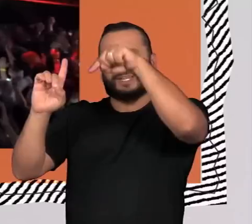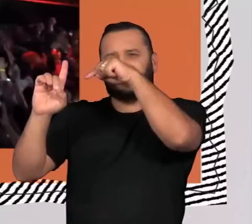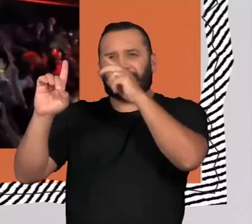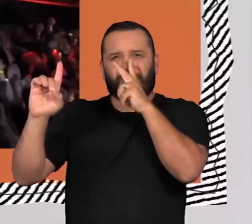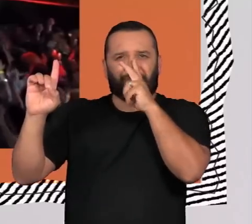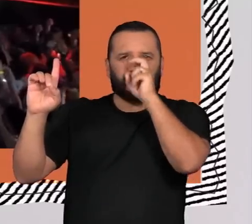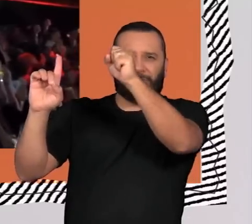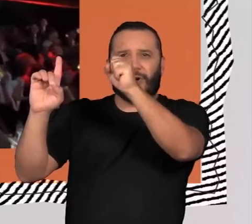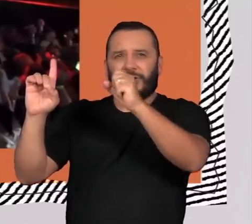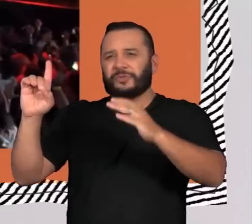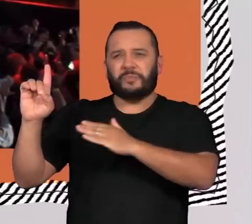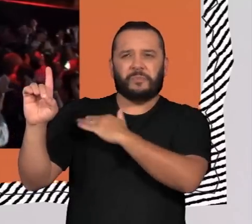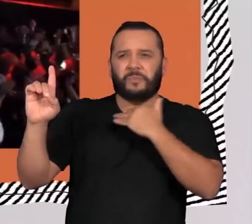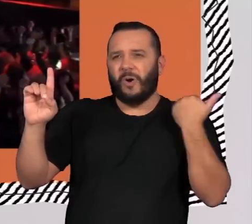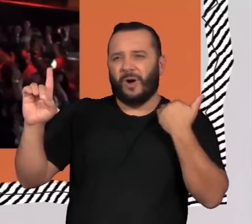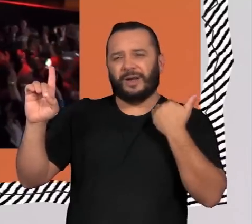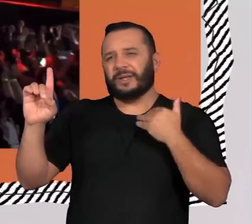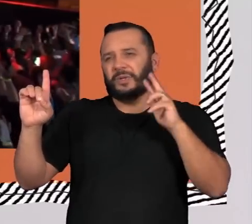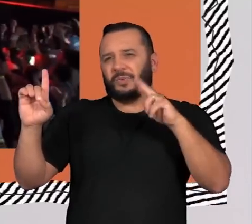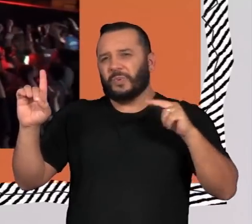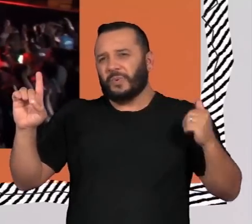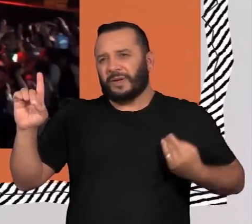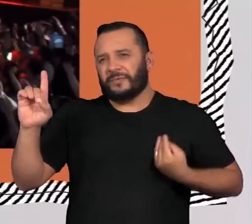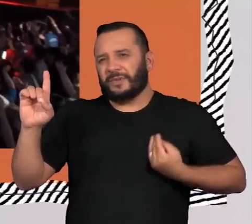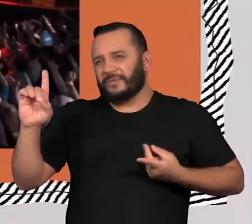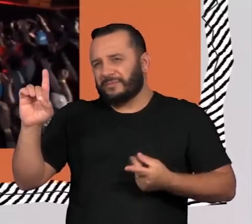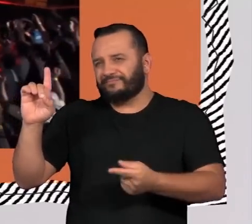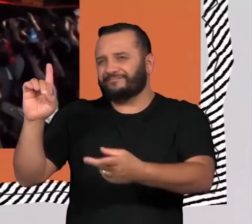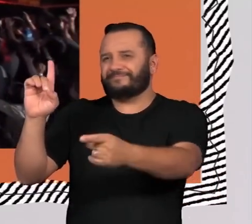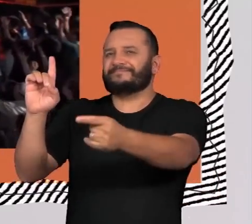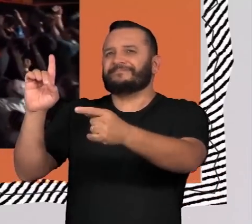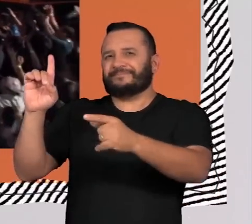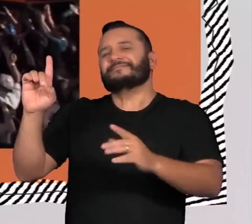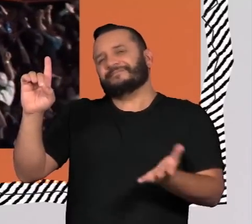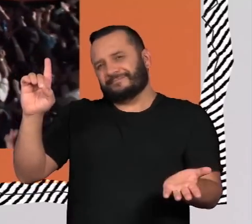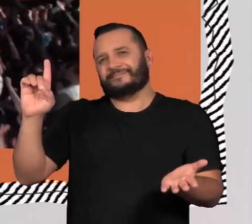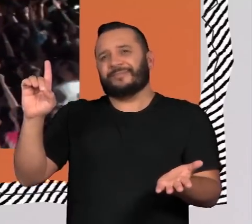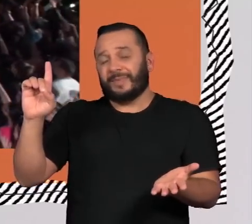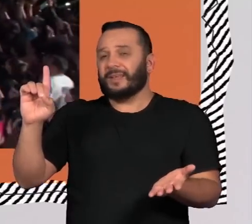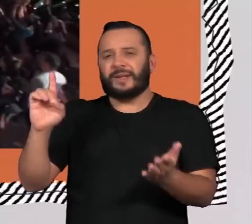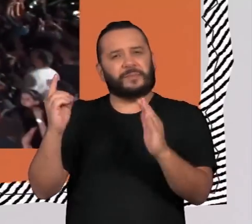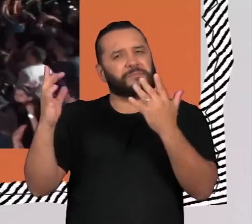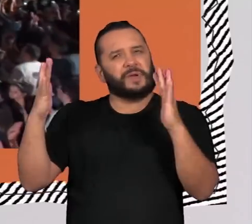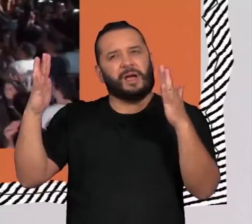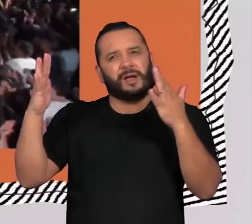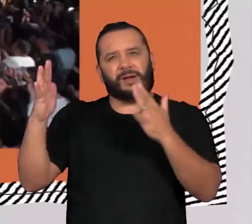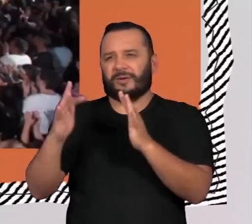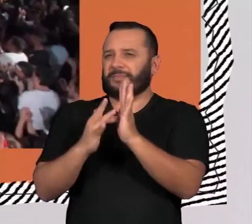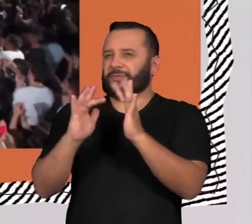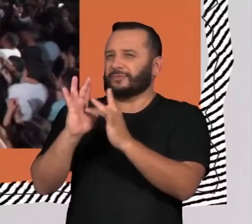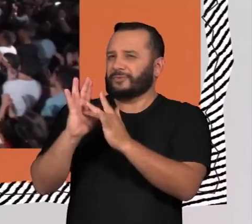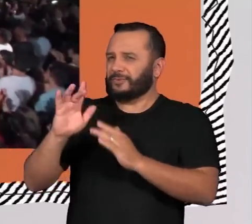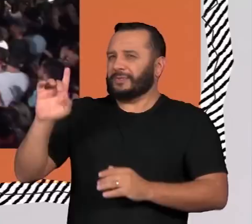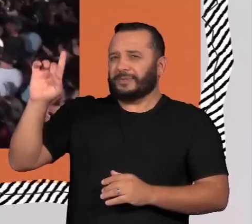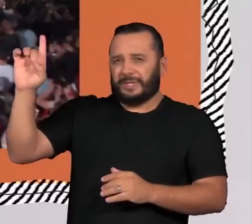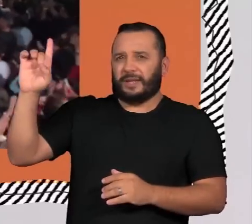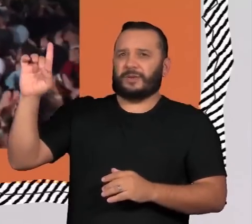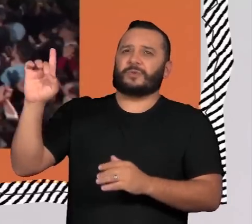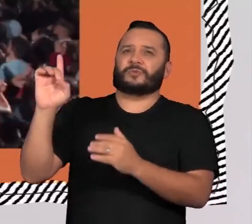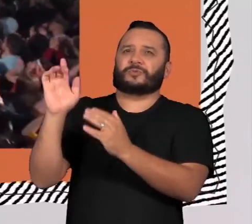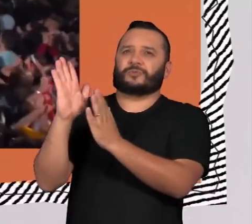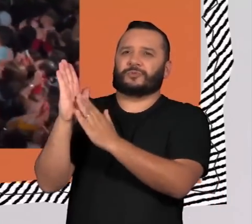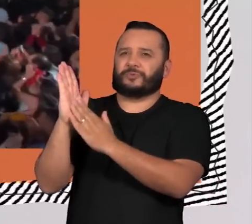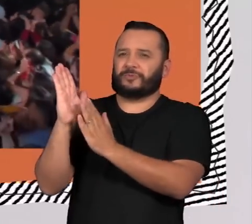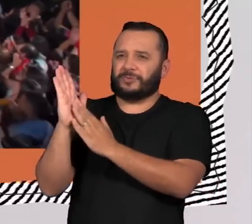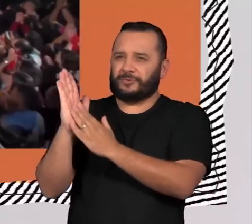Forte, Deus Imortal, tende piedade de nós e do mundo inteiro. Uma salva de palmas ao nosso Deus, chagas